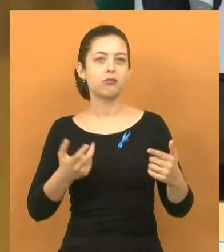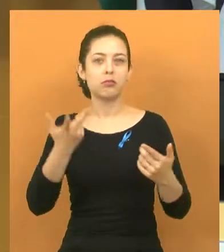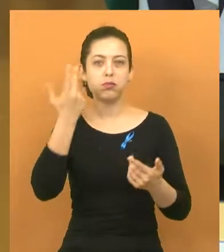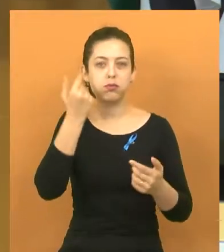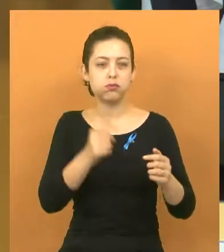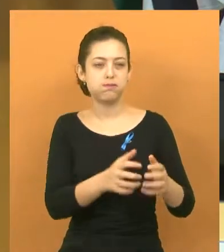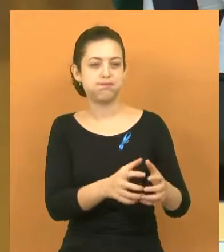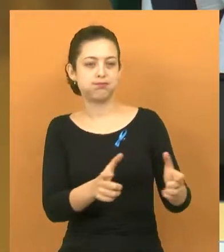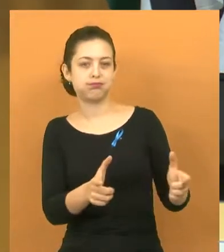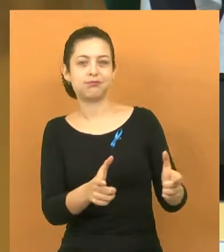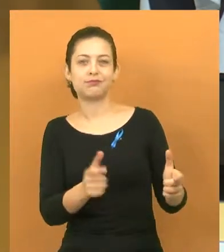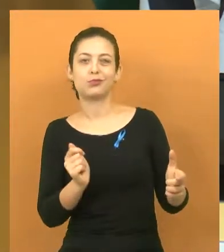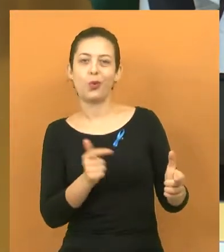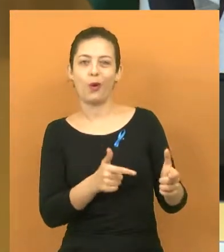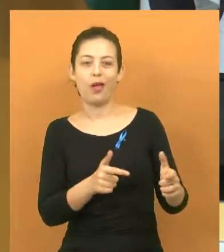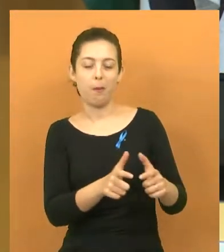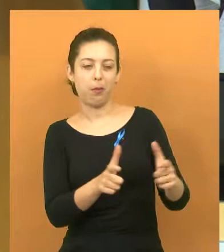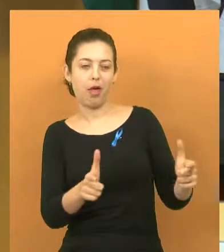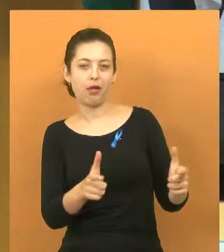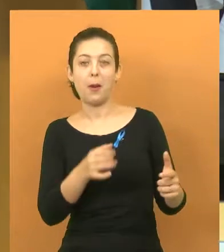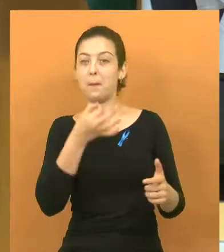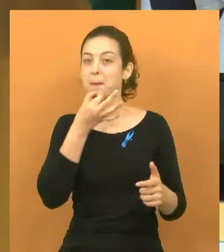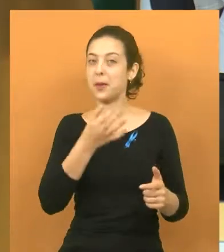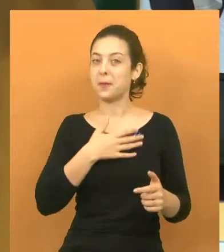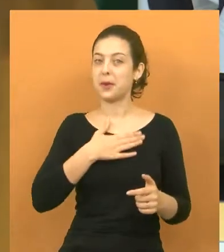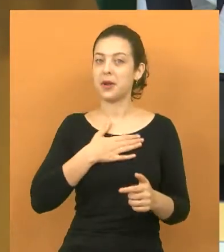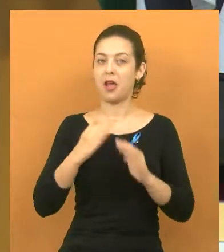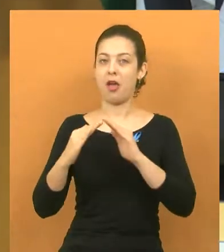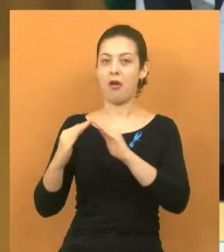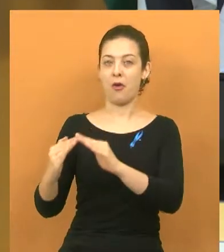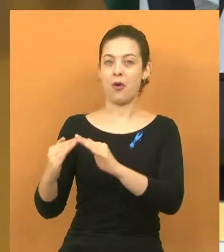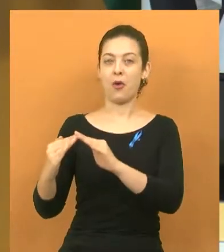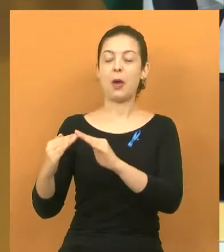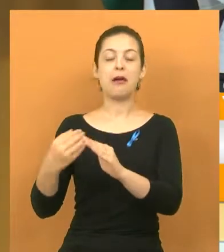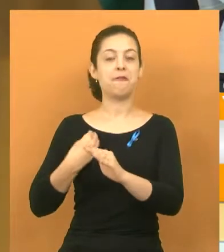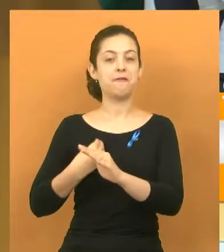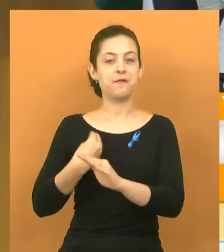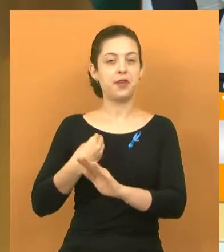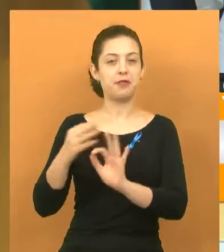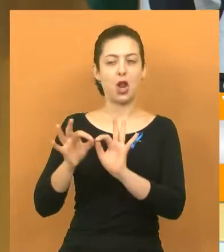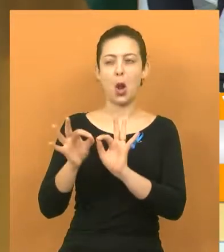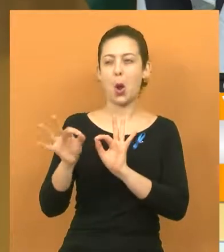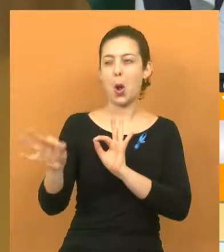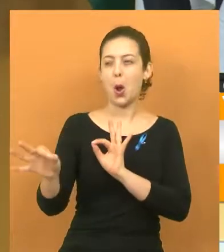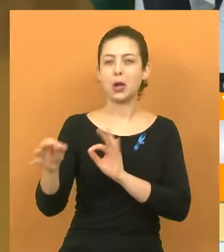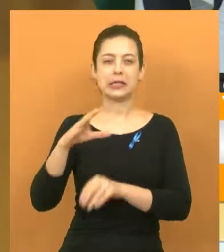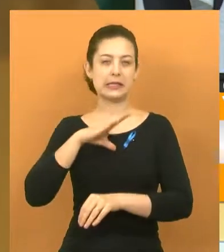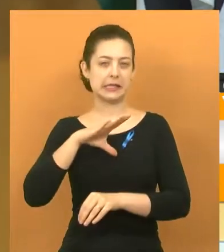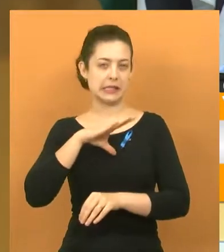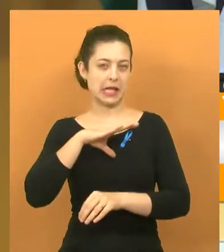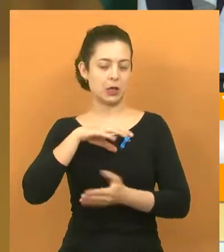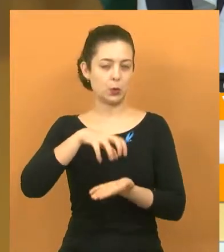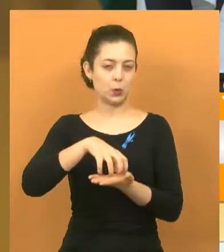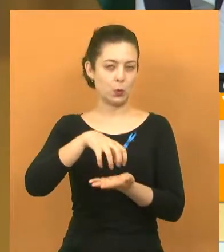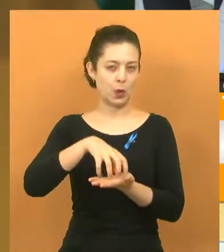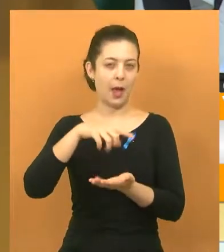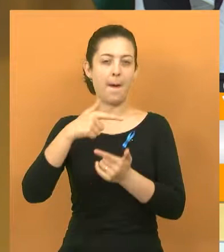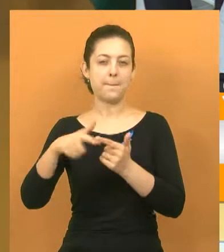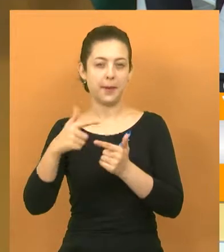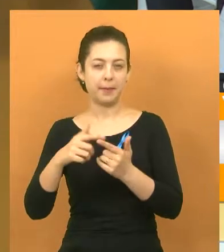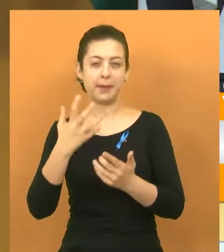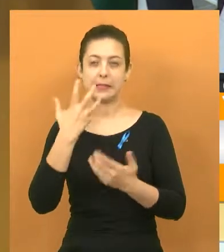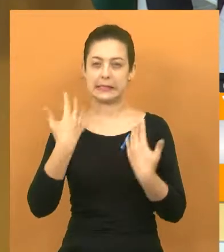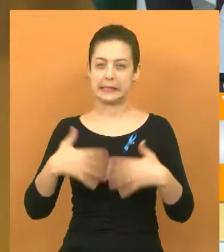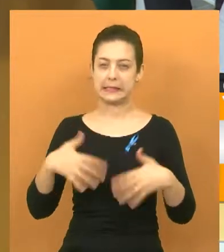desproporção é muito grande. E a outra coisa, que na minha opinião, como eu moro num bairro, né, afastado do centro da cidade, e temos um problema